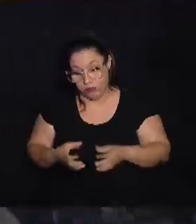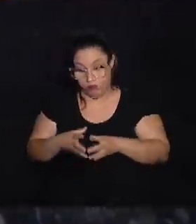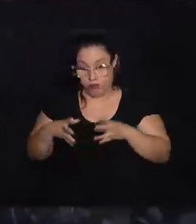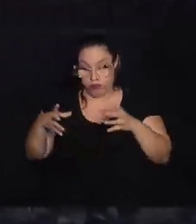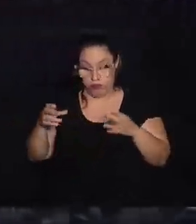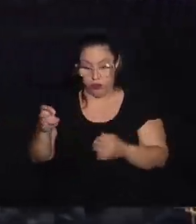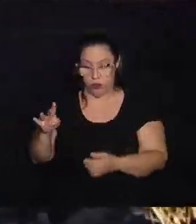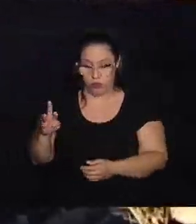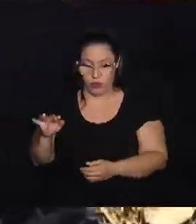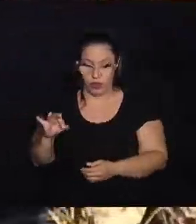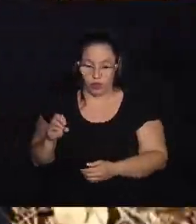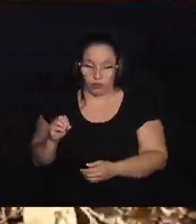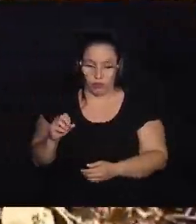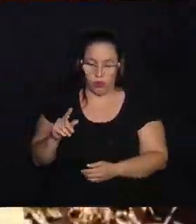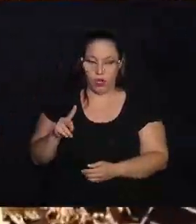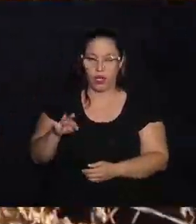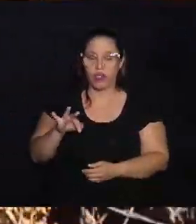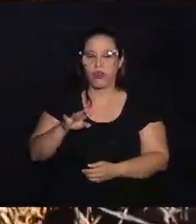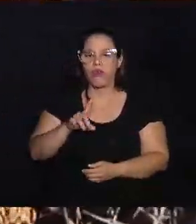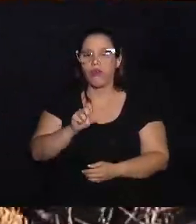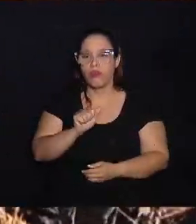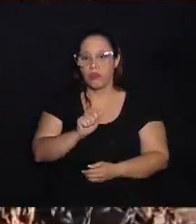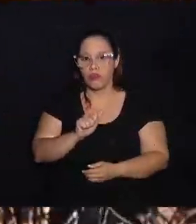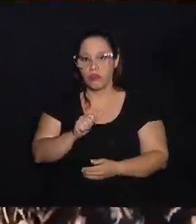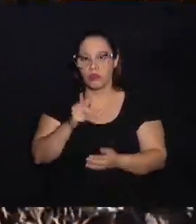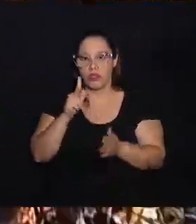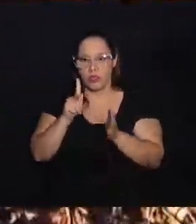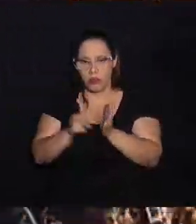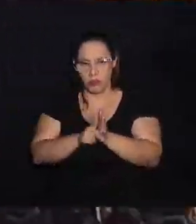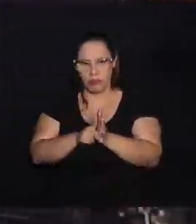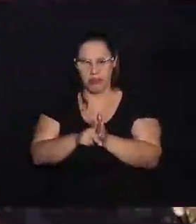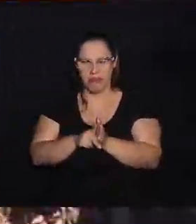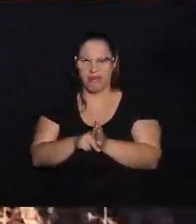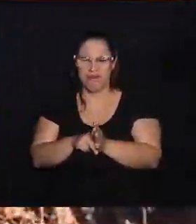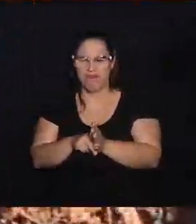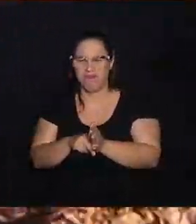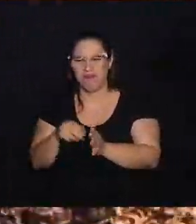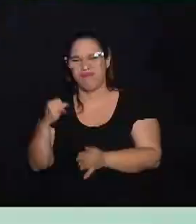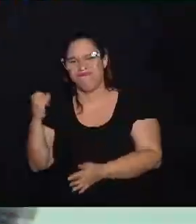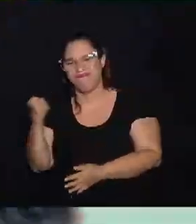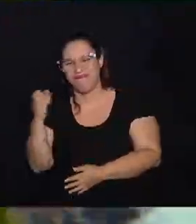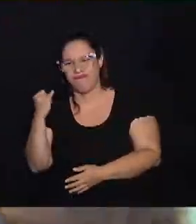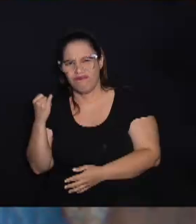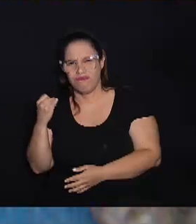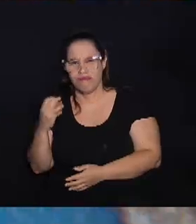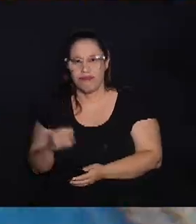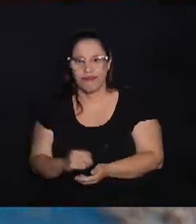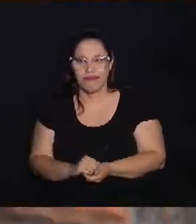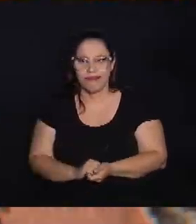efeito estufa têm um papel determinante nesta situação alarmante.